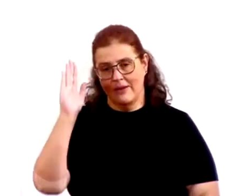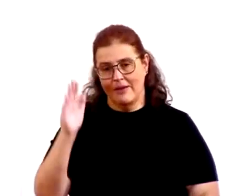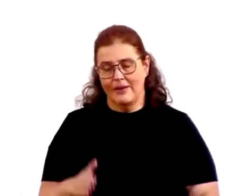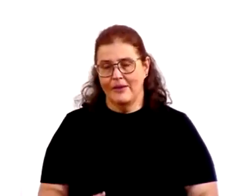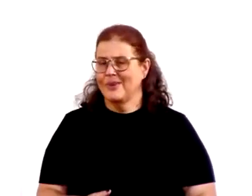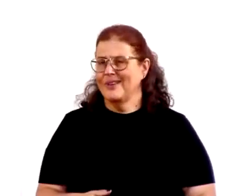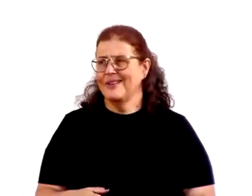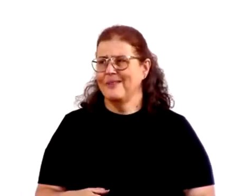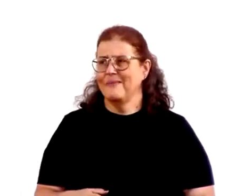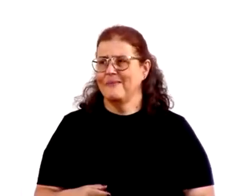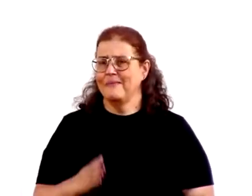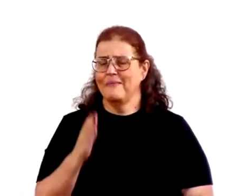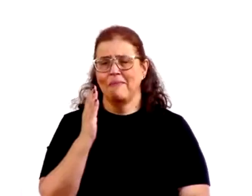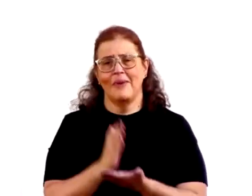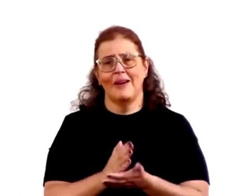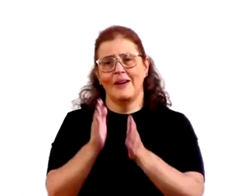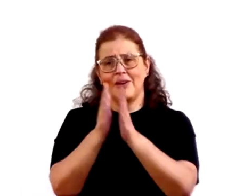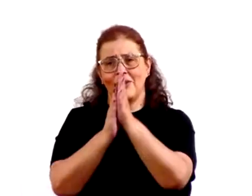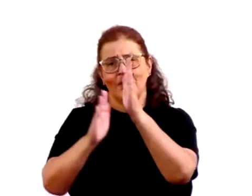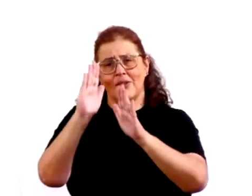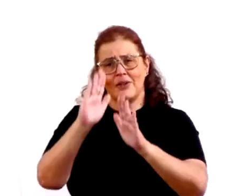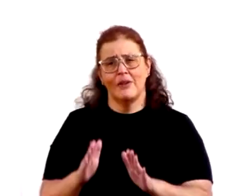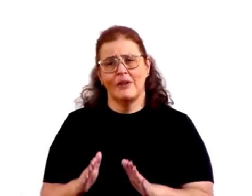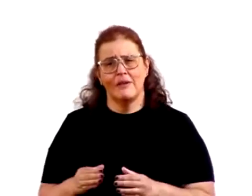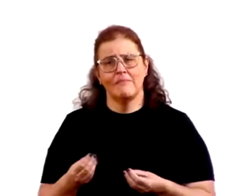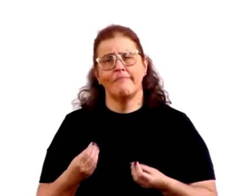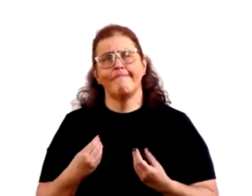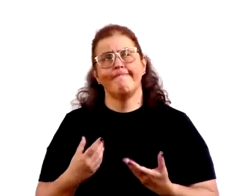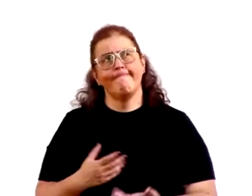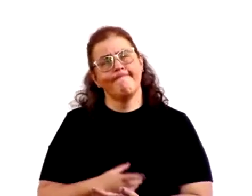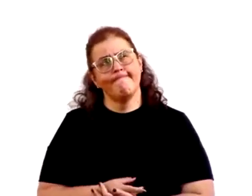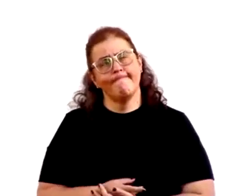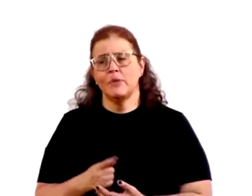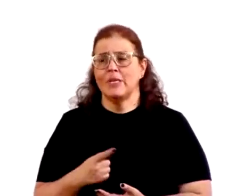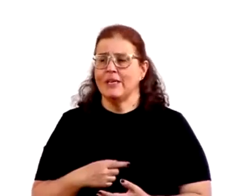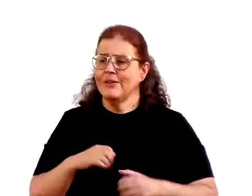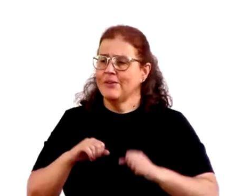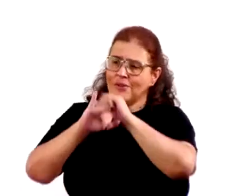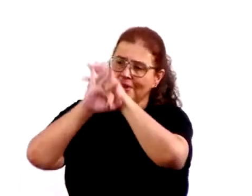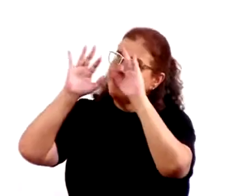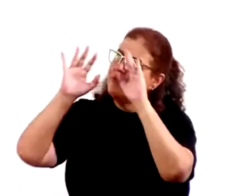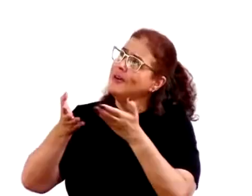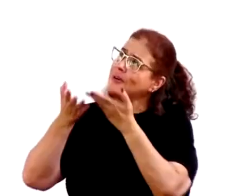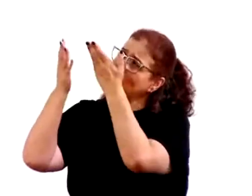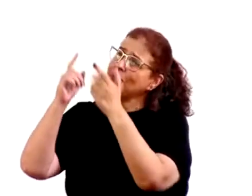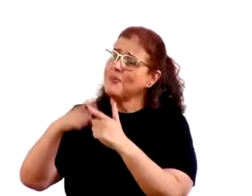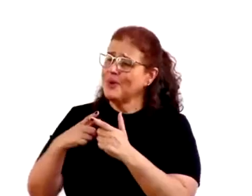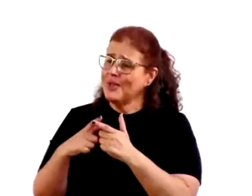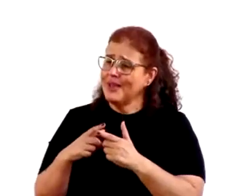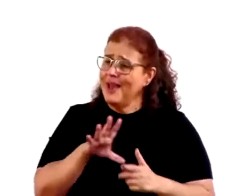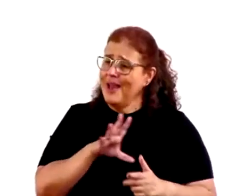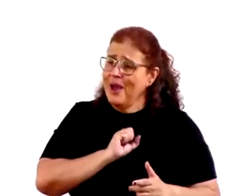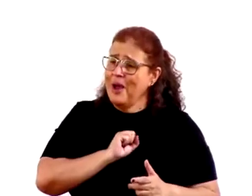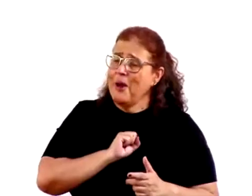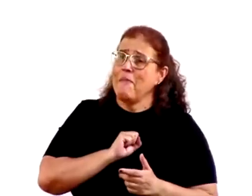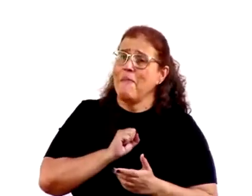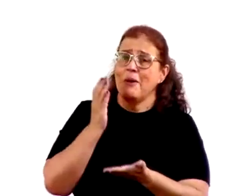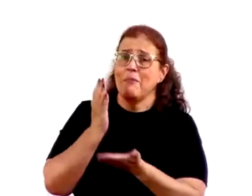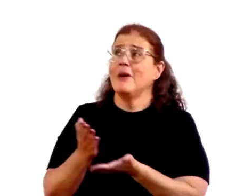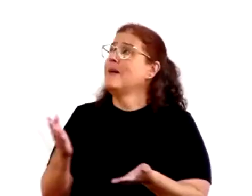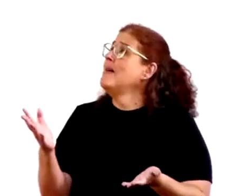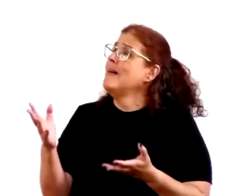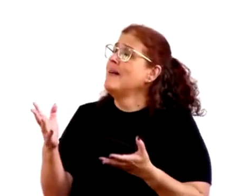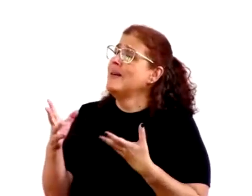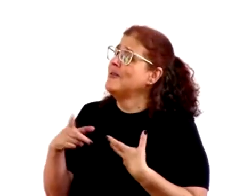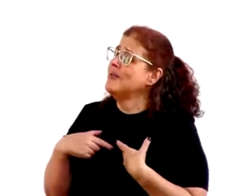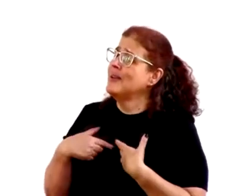de adorar? Por que eu deixo de reconhecer? Por que eu deixo de glorificar? Por que eu deixo de amar? Por que eu deixo de confiar? Por que eu deixo